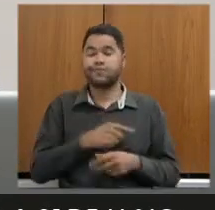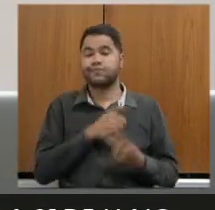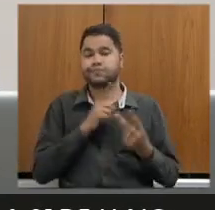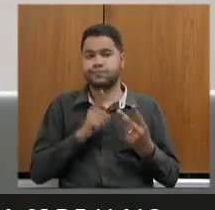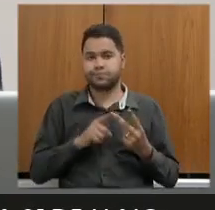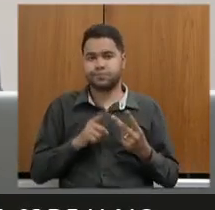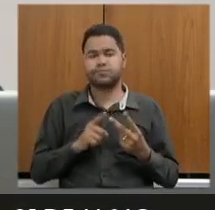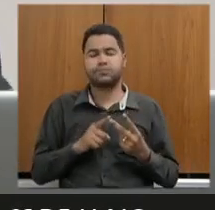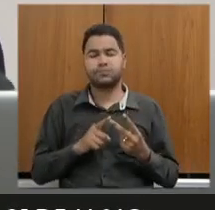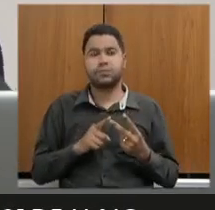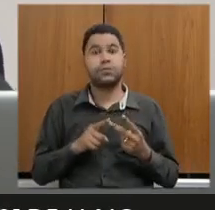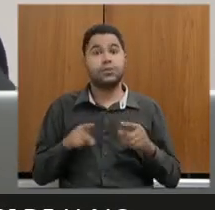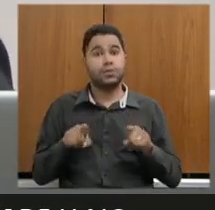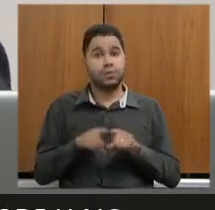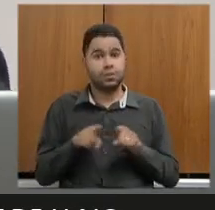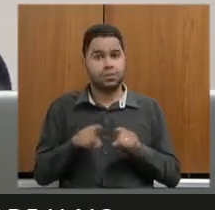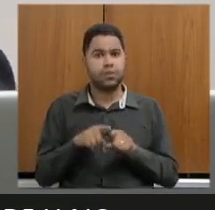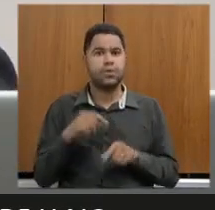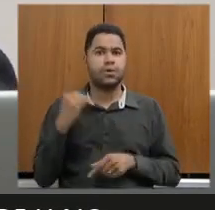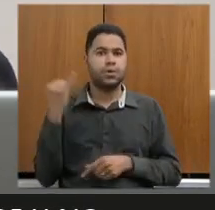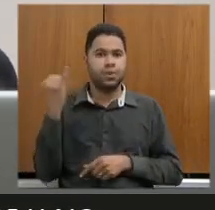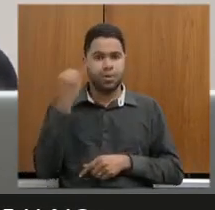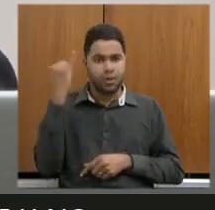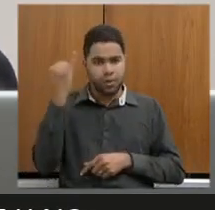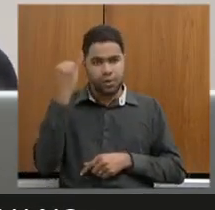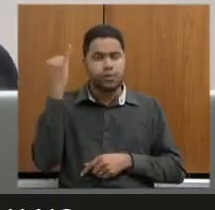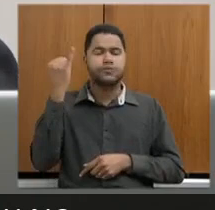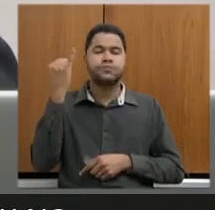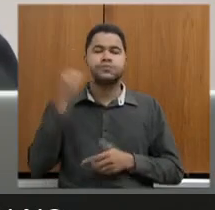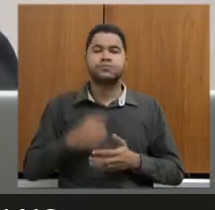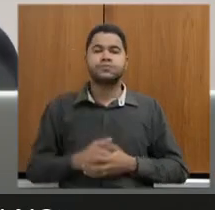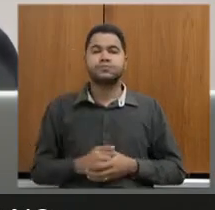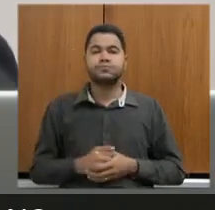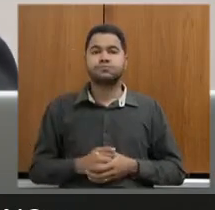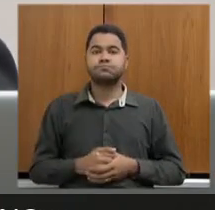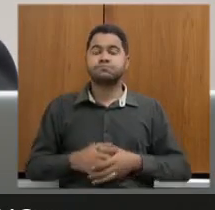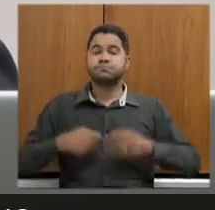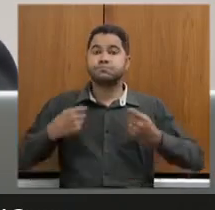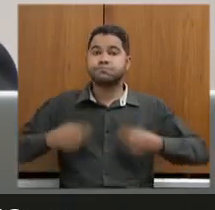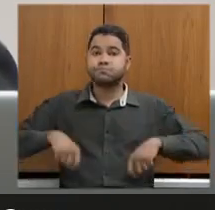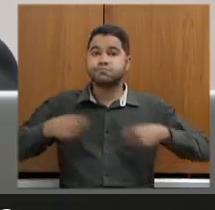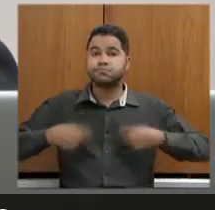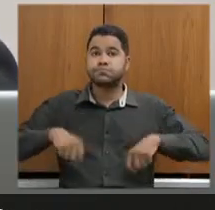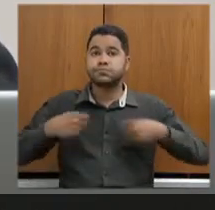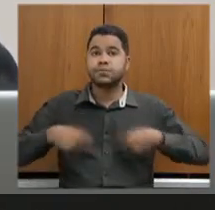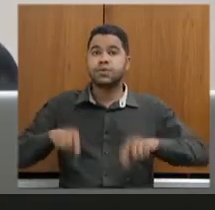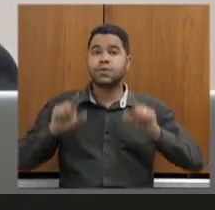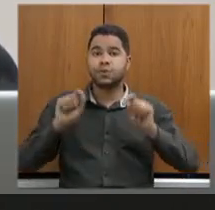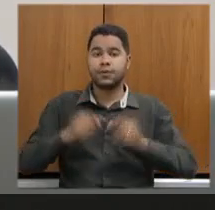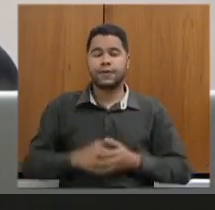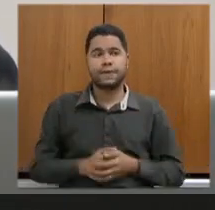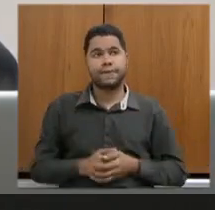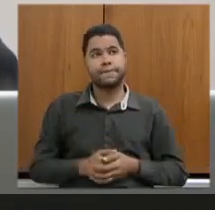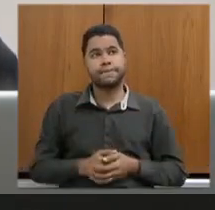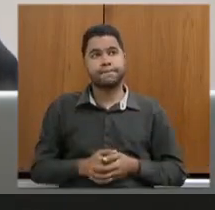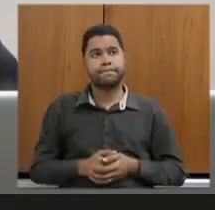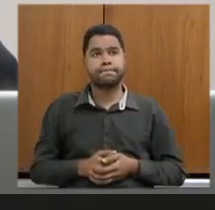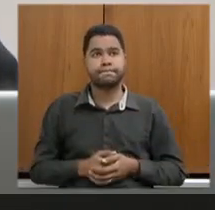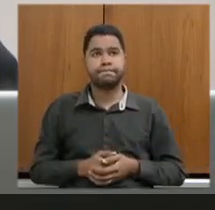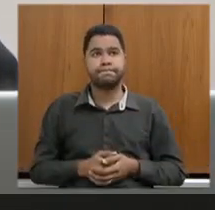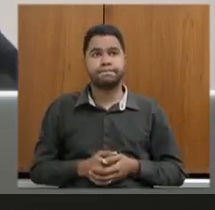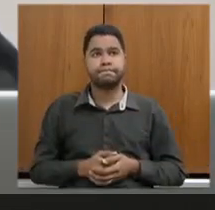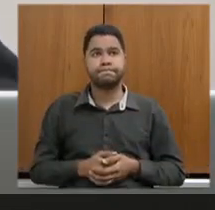outro ponto que é muito importante a gente bate isso aqui Comandante por uma necessidade é eu diria